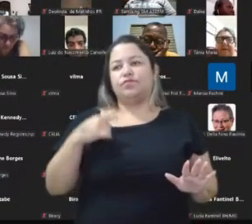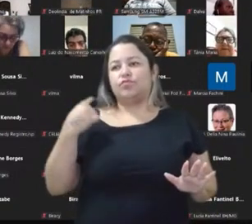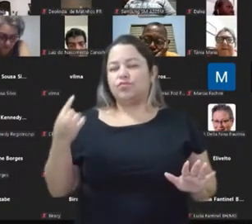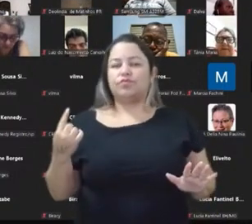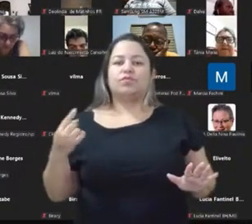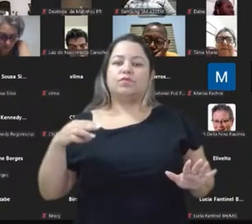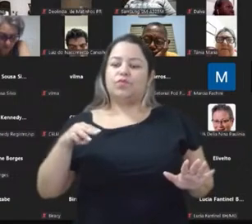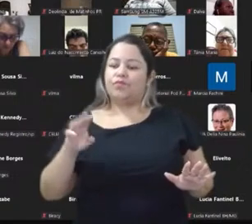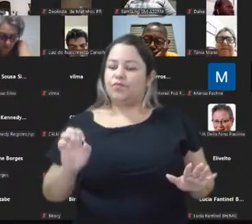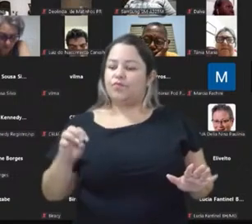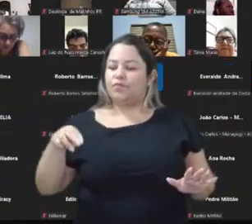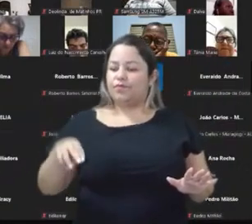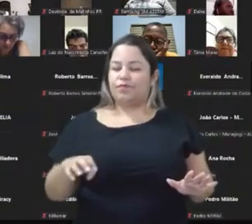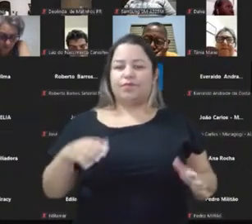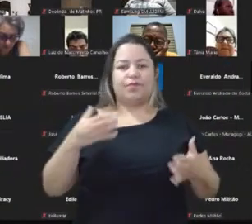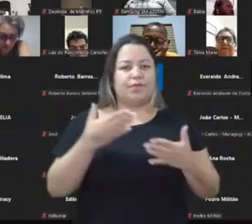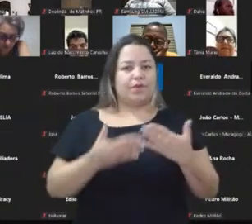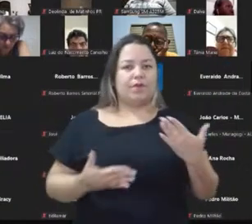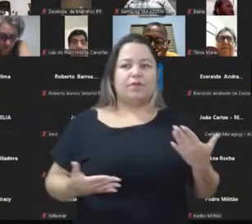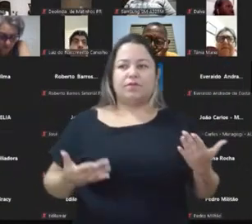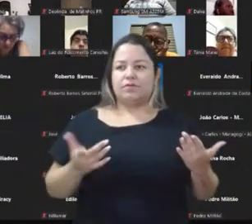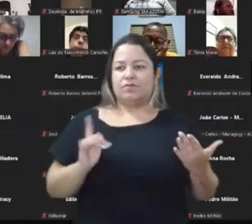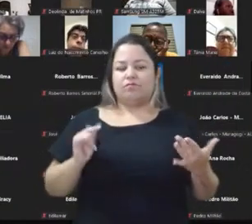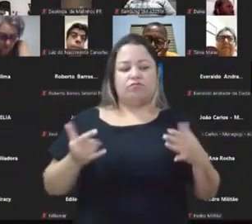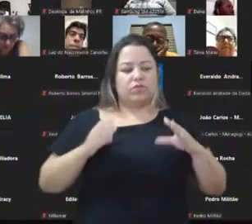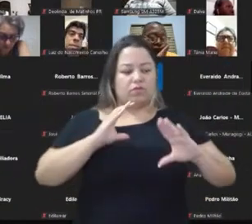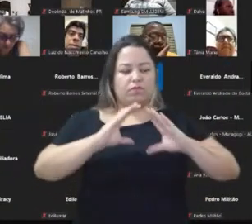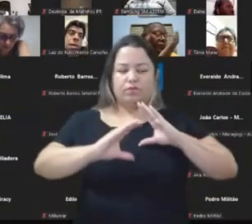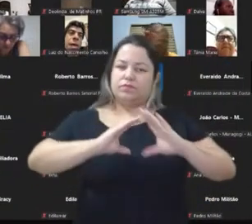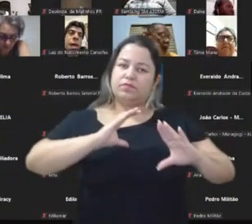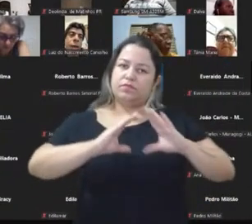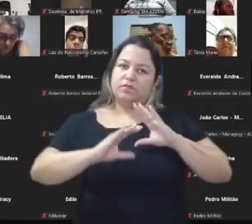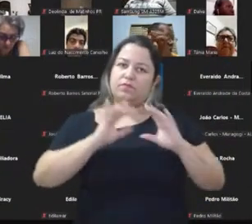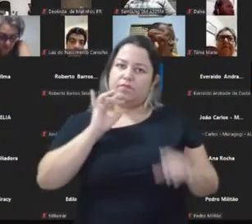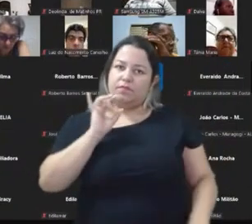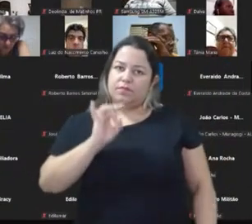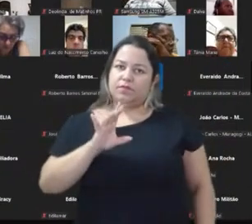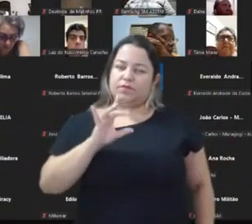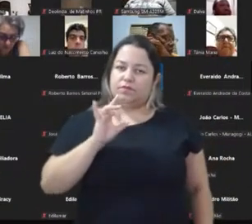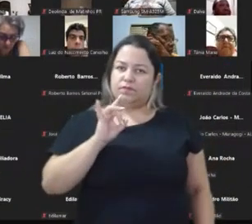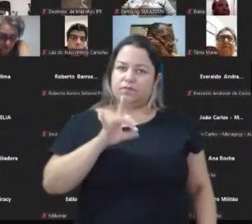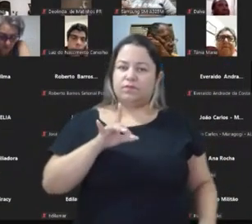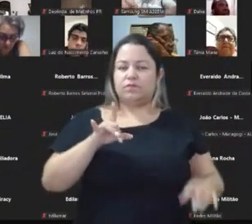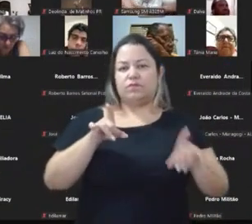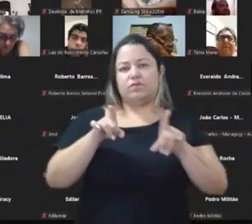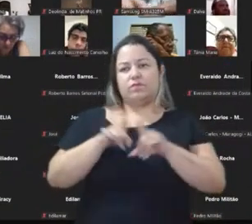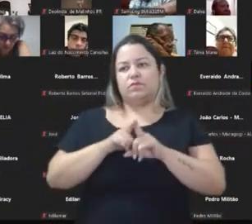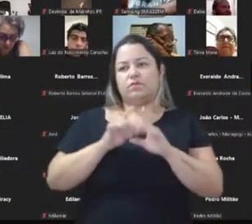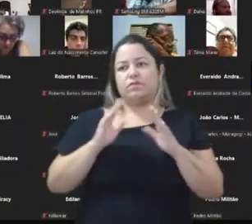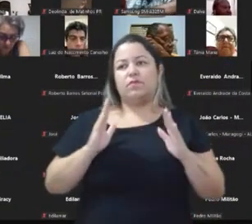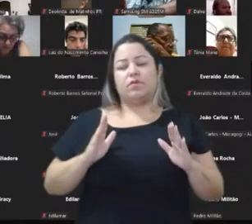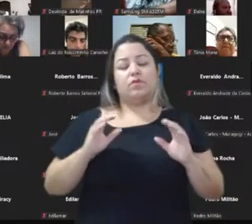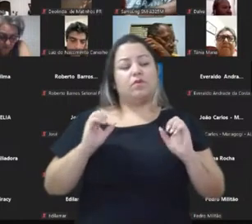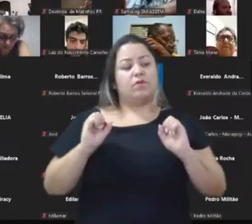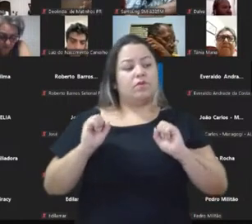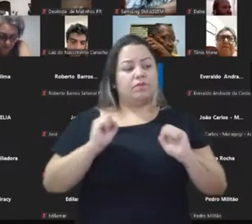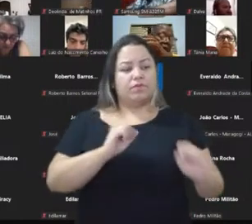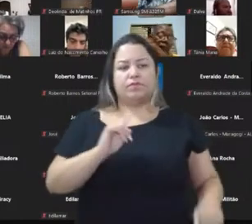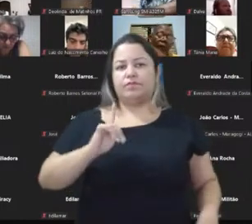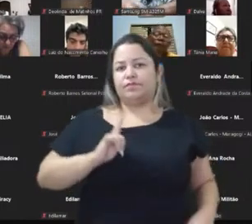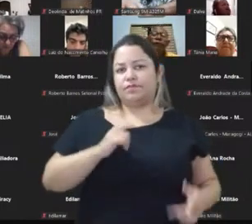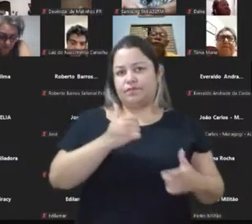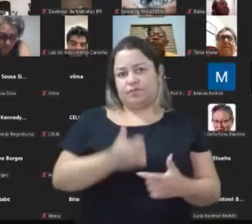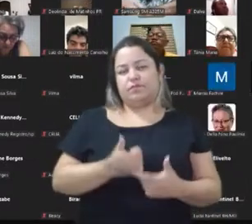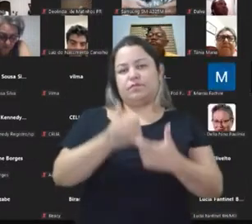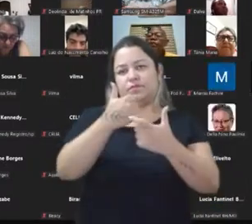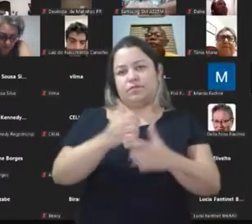graça da parte daí porque você não comunica mais nada né Você tá indo só atrás de um certo fluxo que pode ter like vai vai